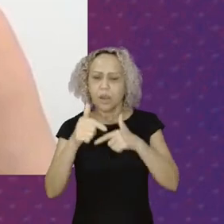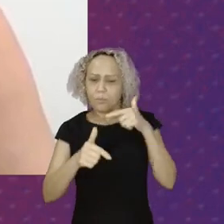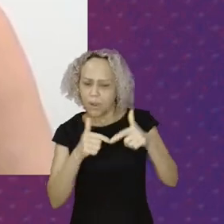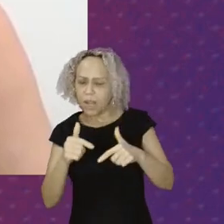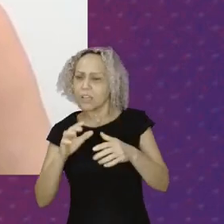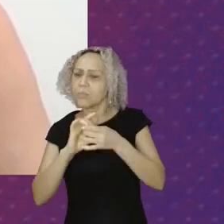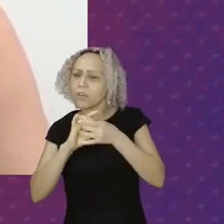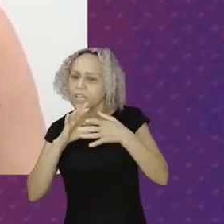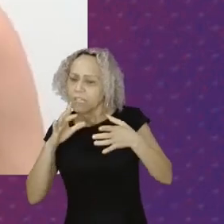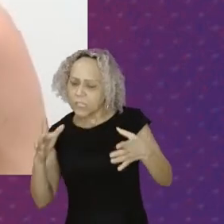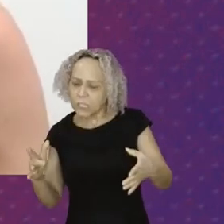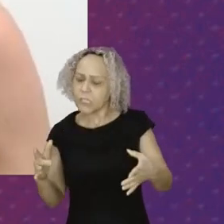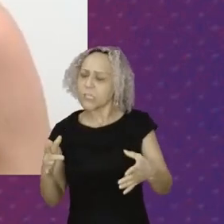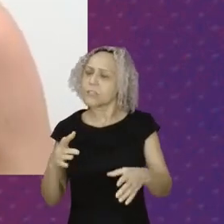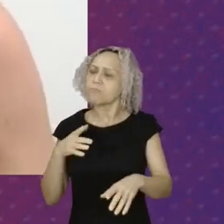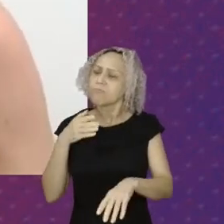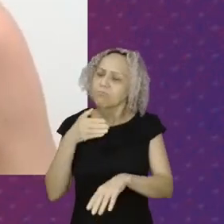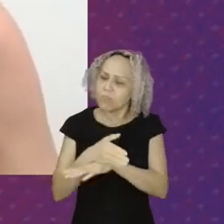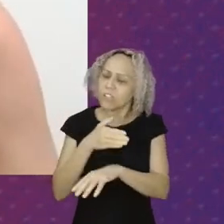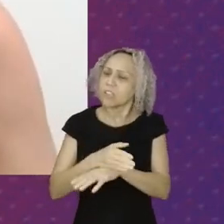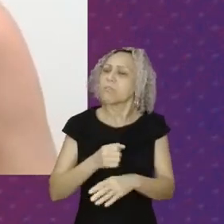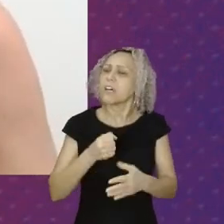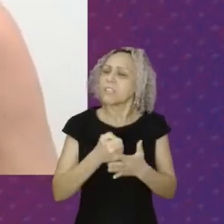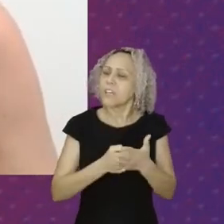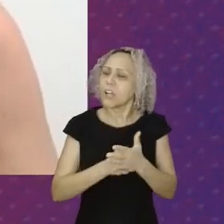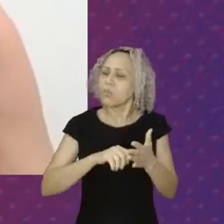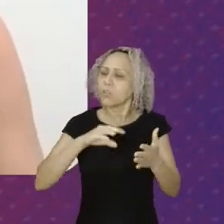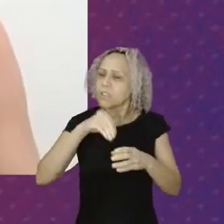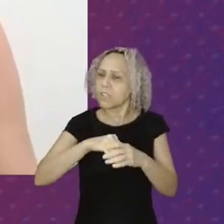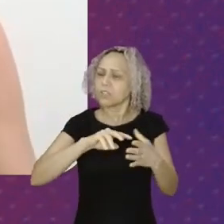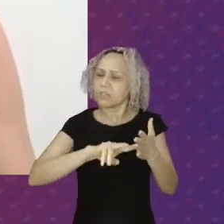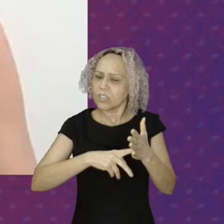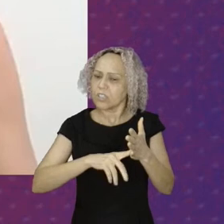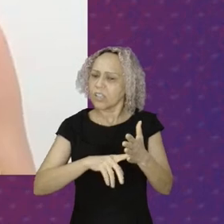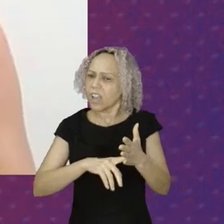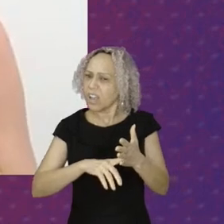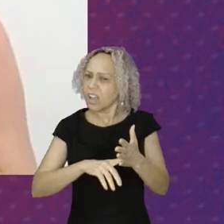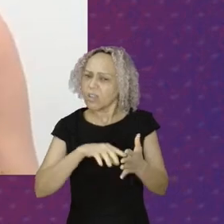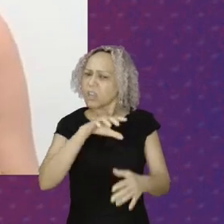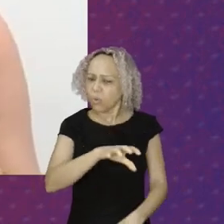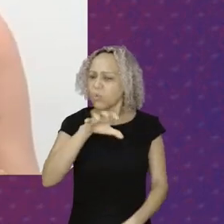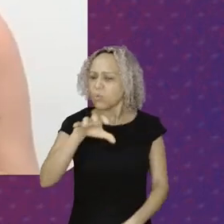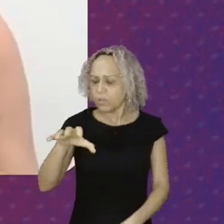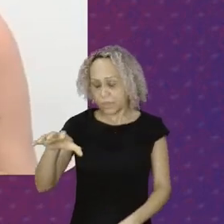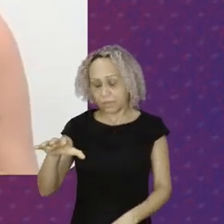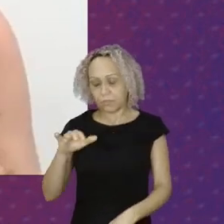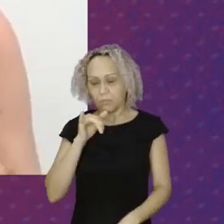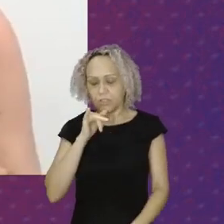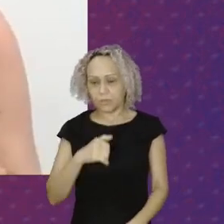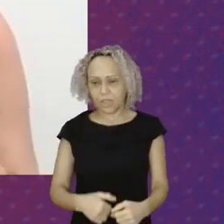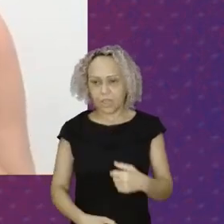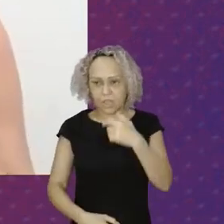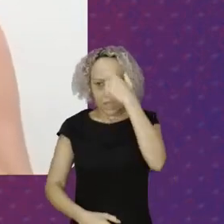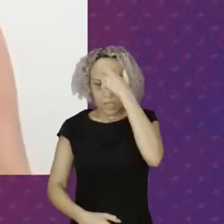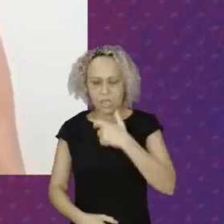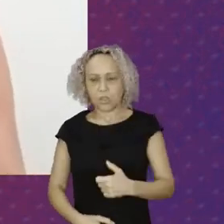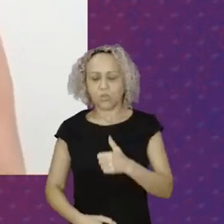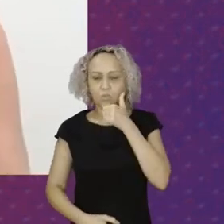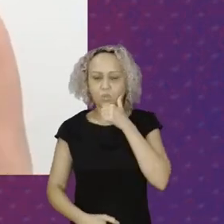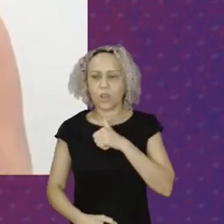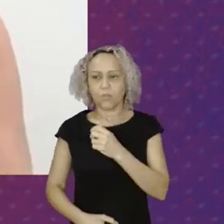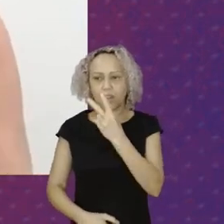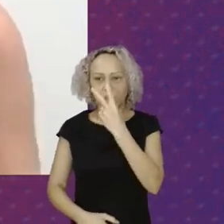verdade? Em todos os aspectos da vida. Então, eu, por ser uma mulher cega, eu não tenho que